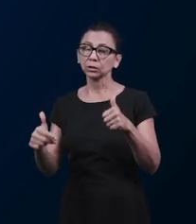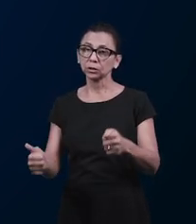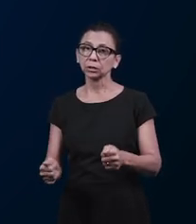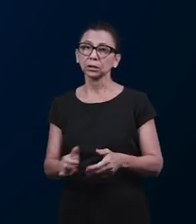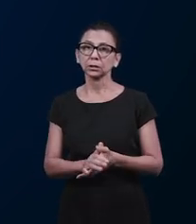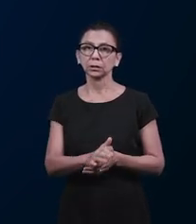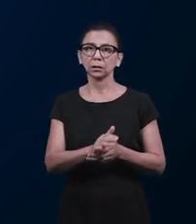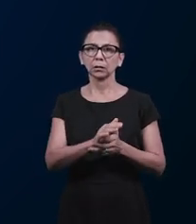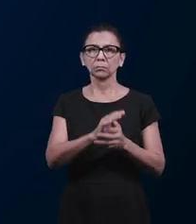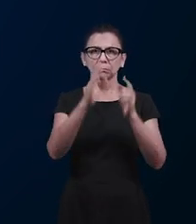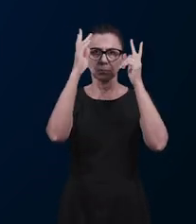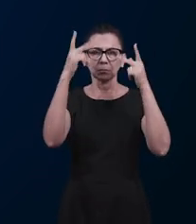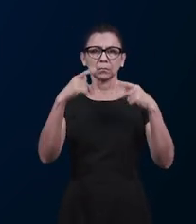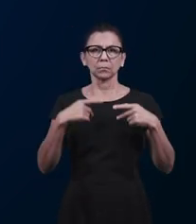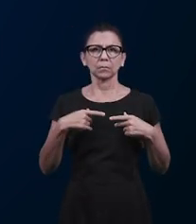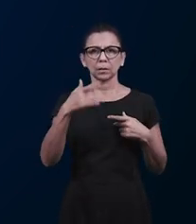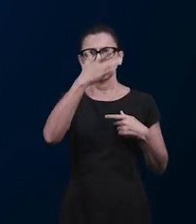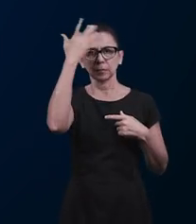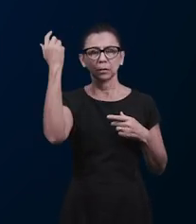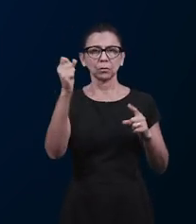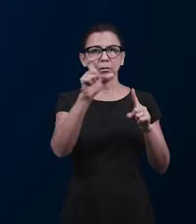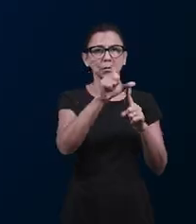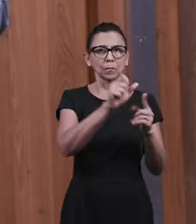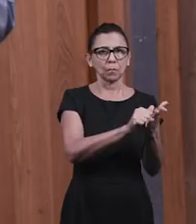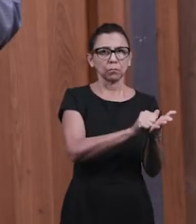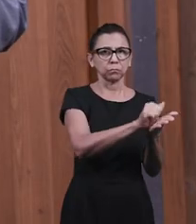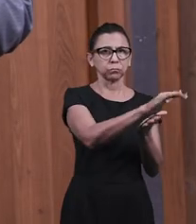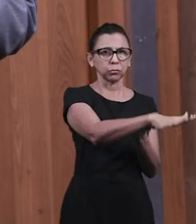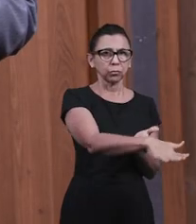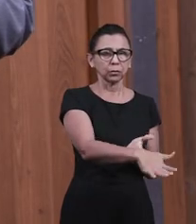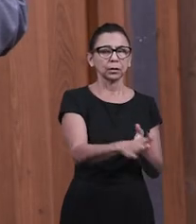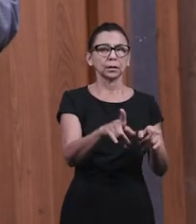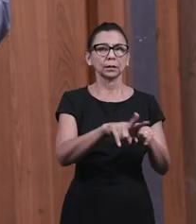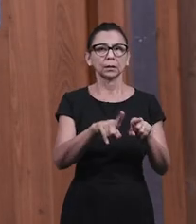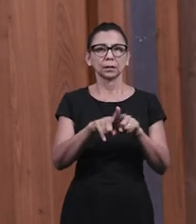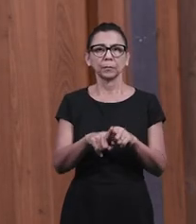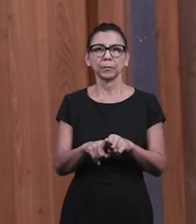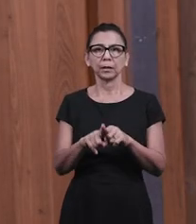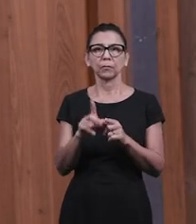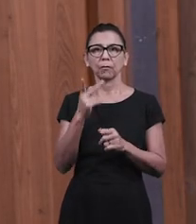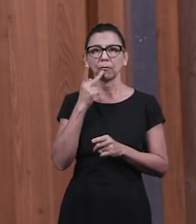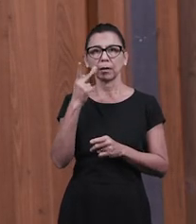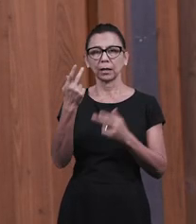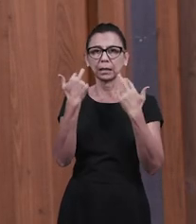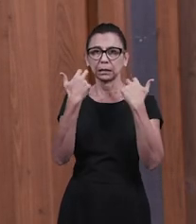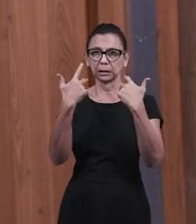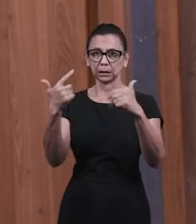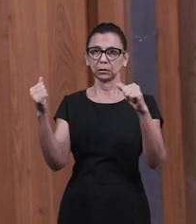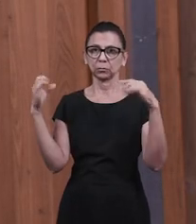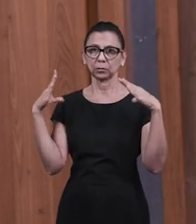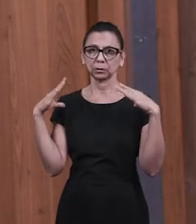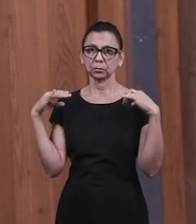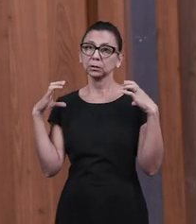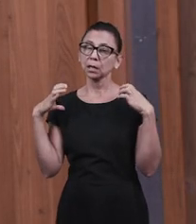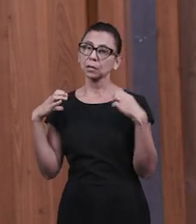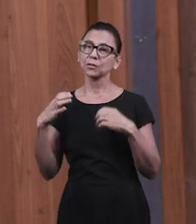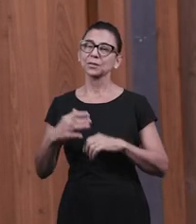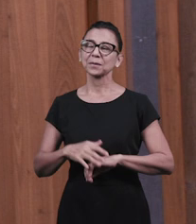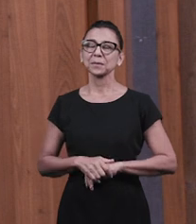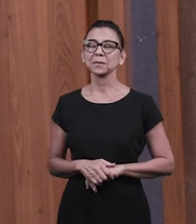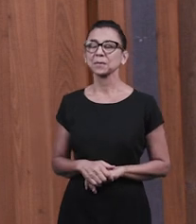novas línguas. Amém? Paz do Senhor Jesus. Amém. Muito bem, irmã Karina. Paz do Senhor Jesus para a irmã